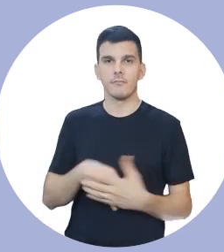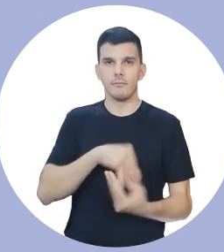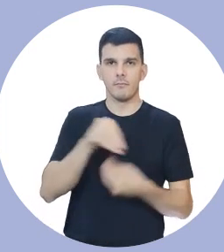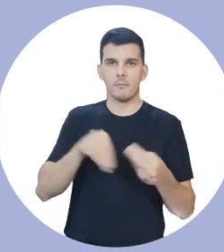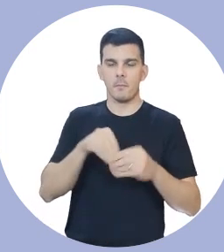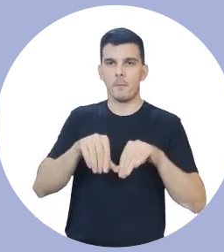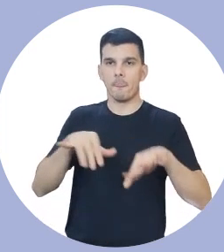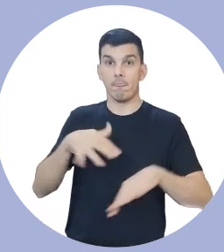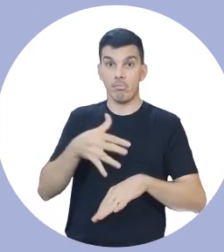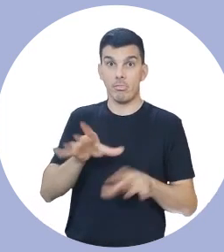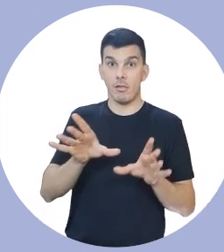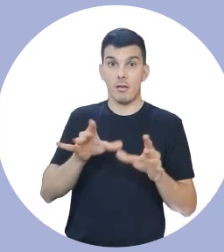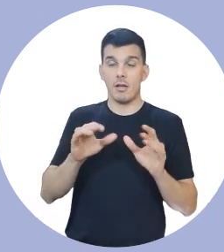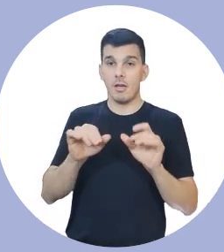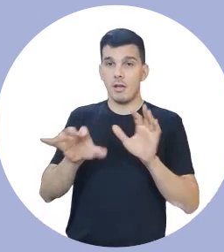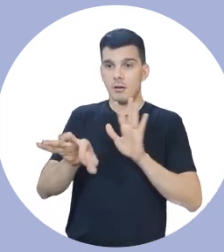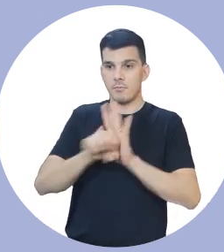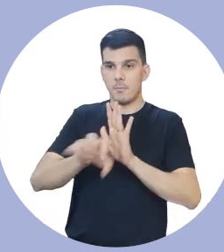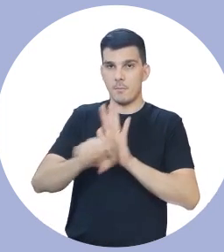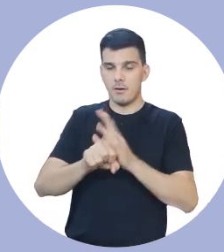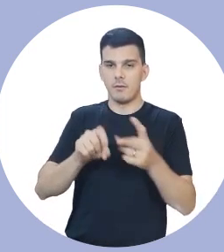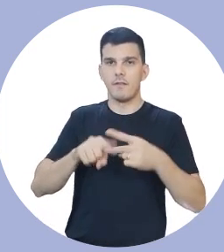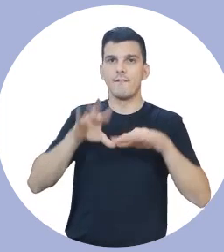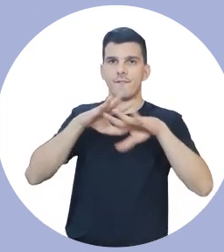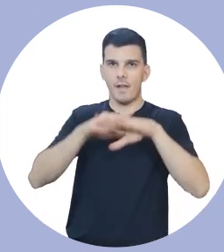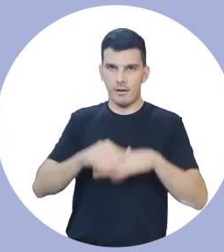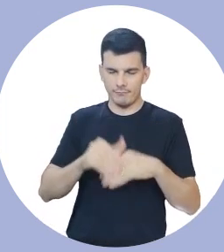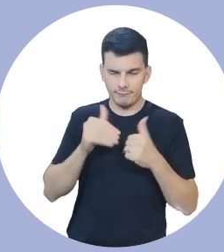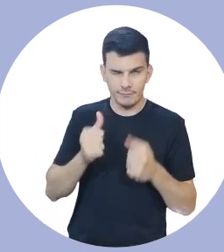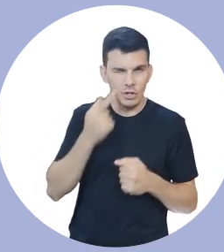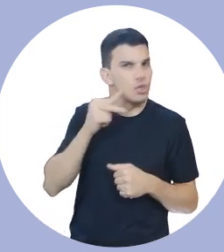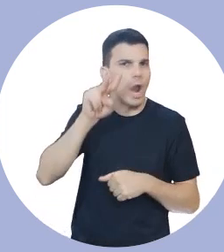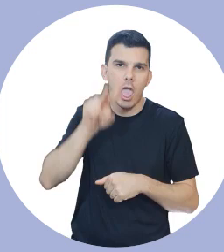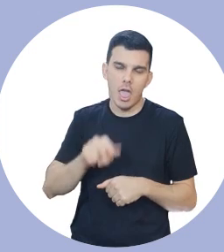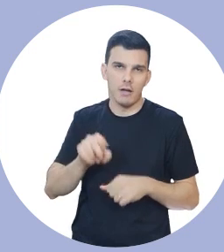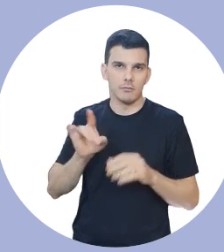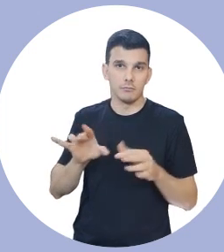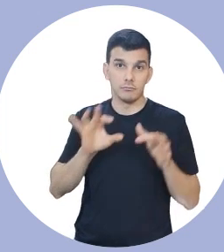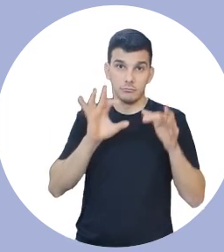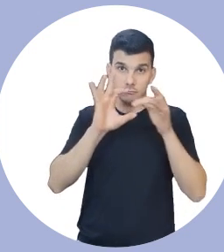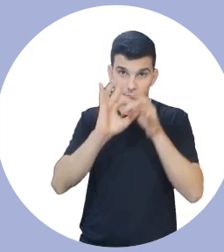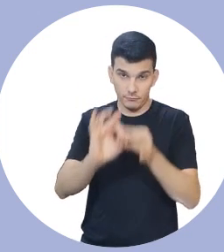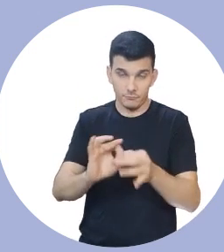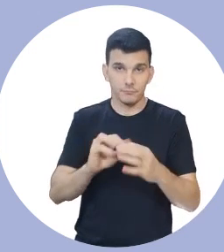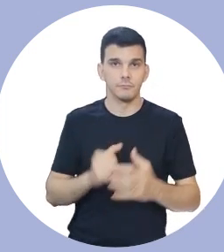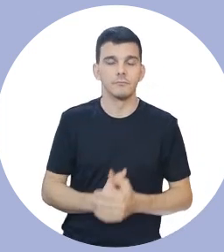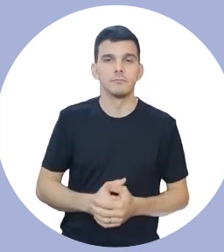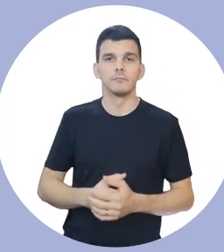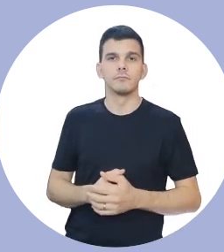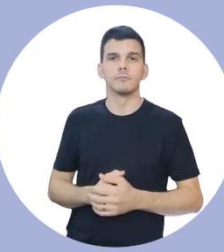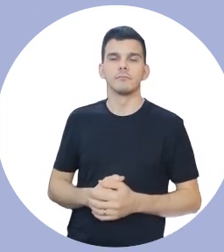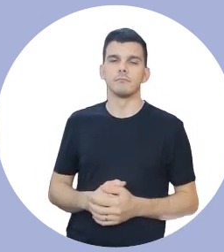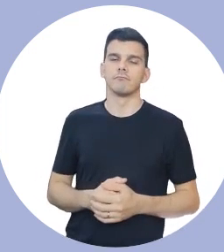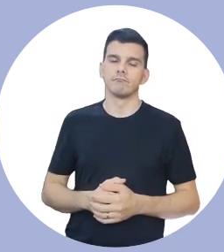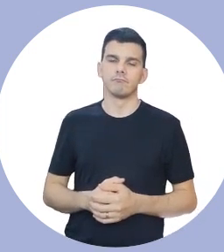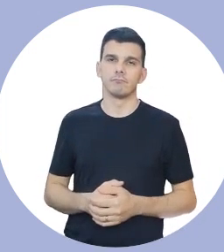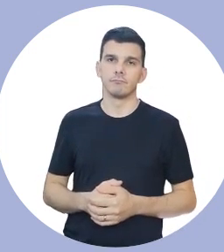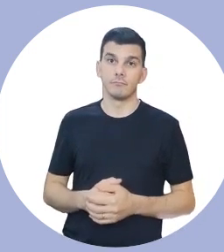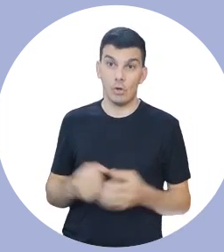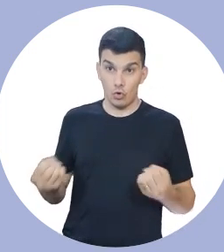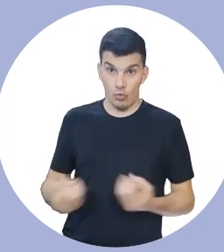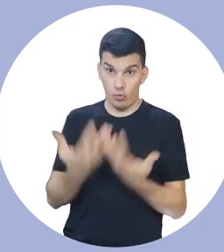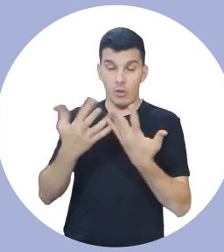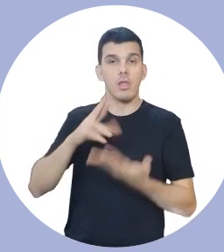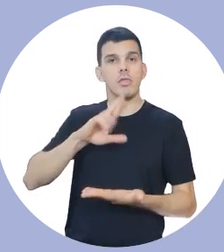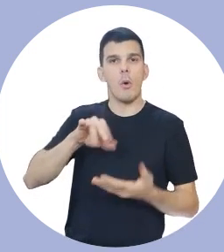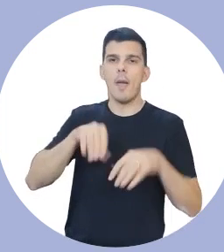C, separação magnética, extração e filtração. Ok? Por que extração e não combustão? Pelo que já foi